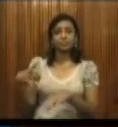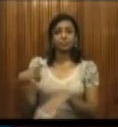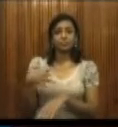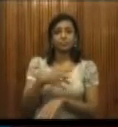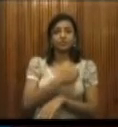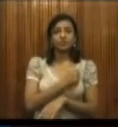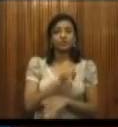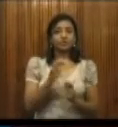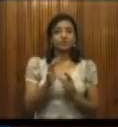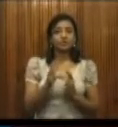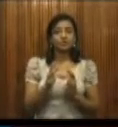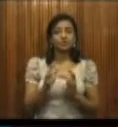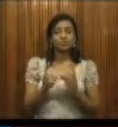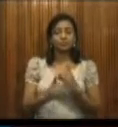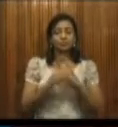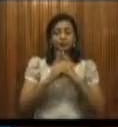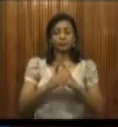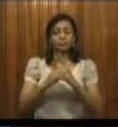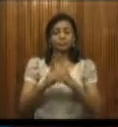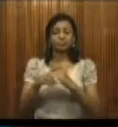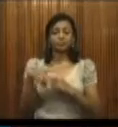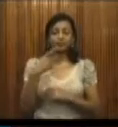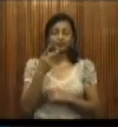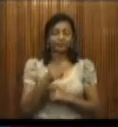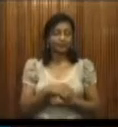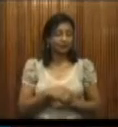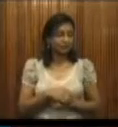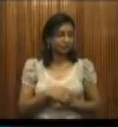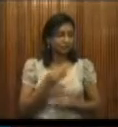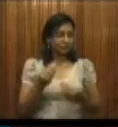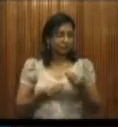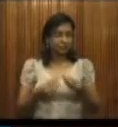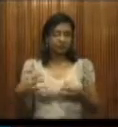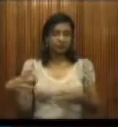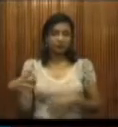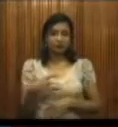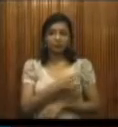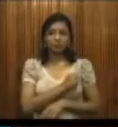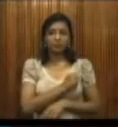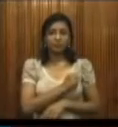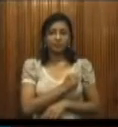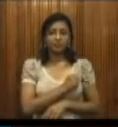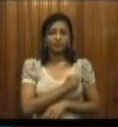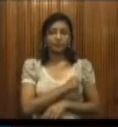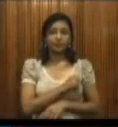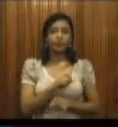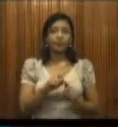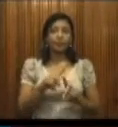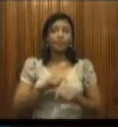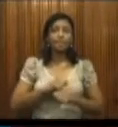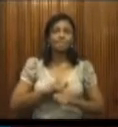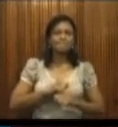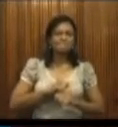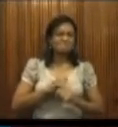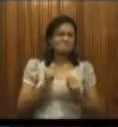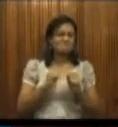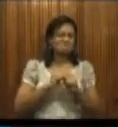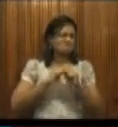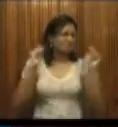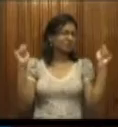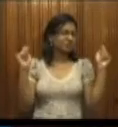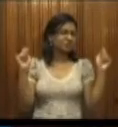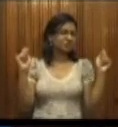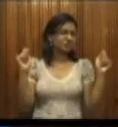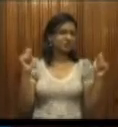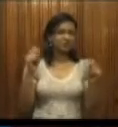Os discípulos falam, já que é assim ninguém pode ser salvo, aí Jesus Cristo fala, o que é impossível aos homens, é